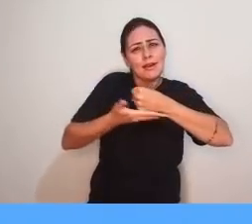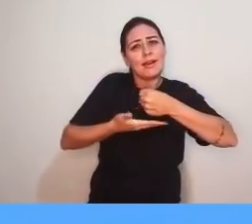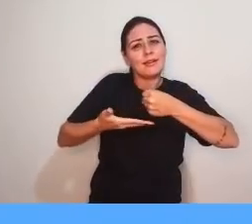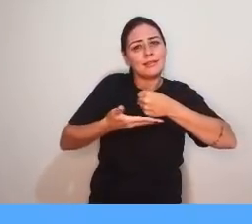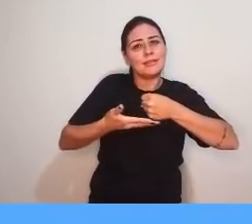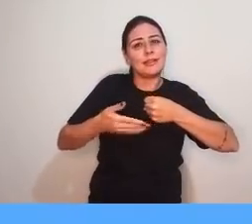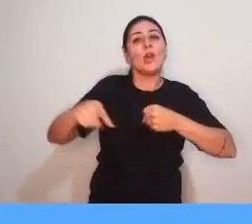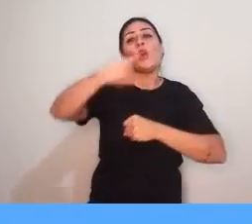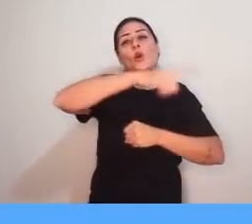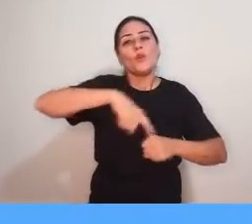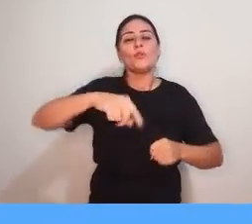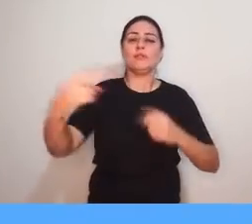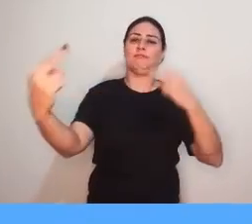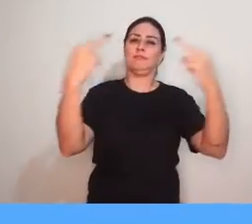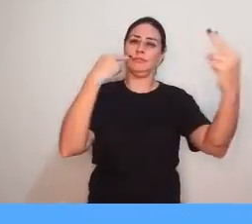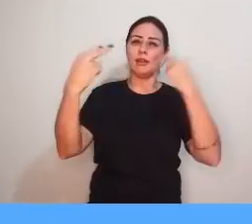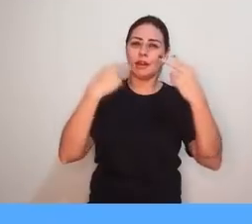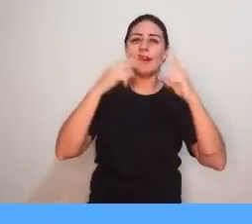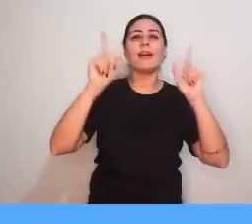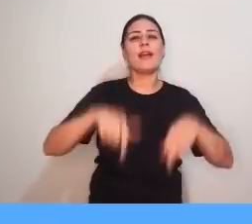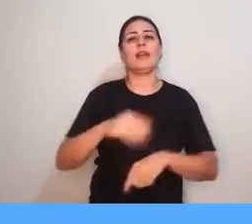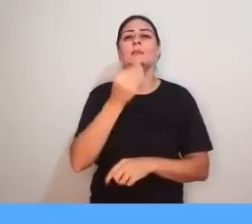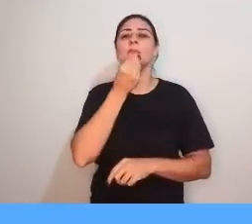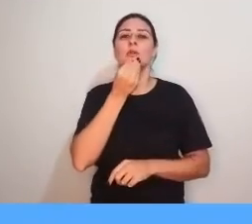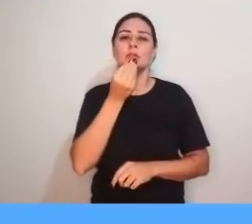essas possibilidades, trazendo aqui um grande